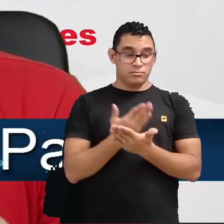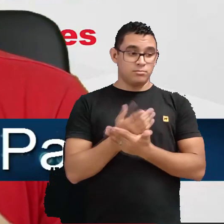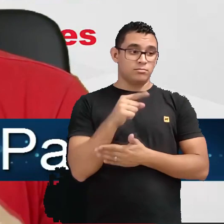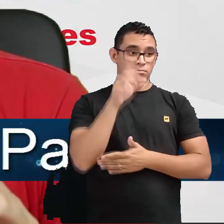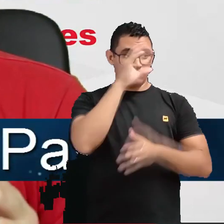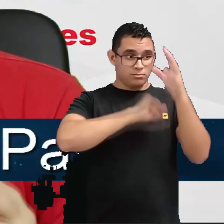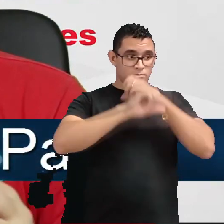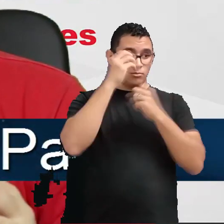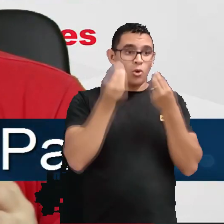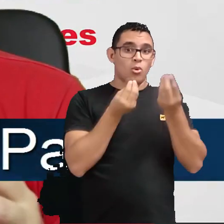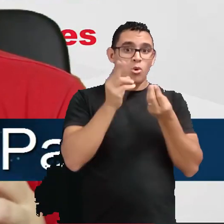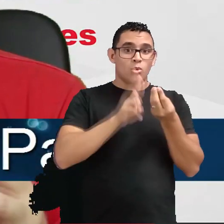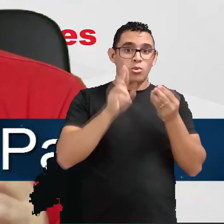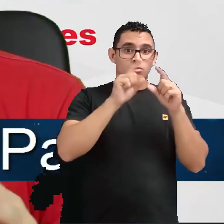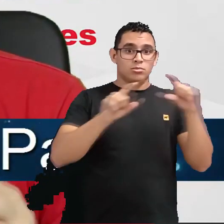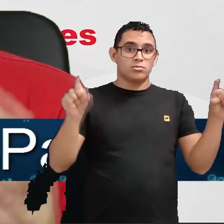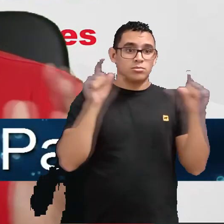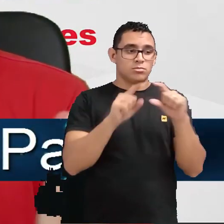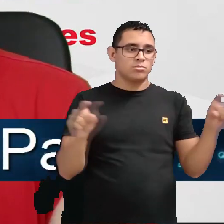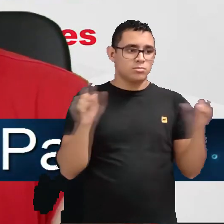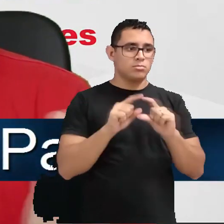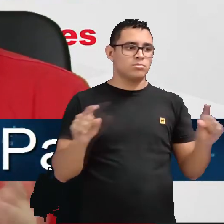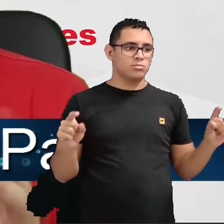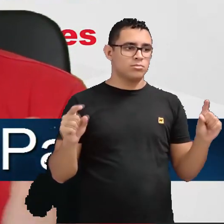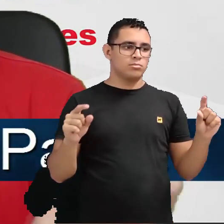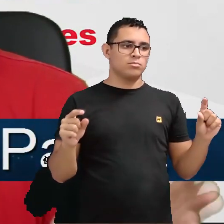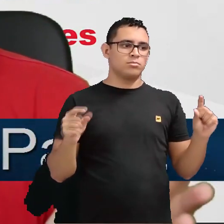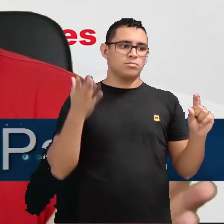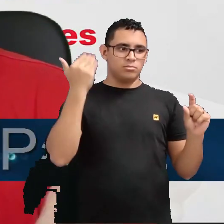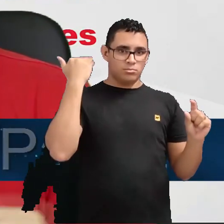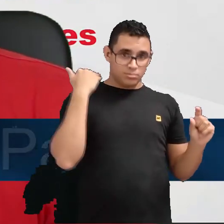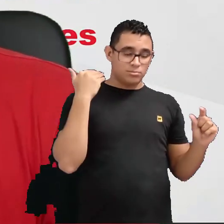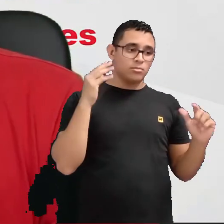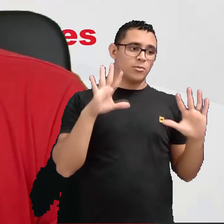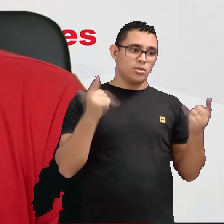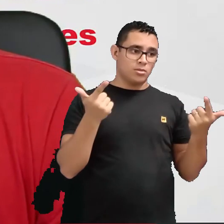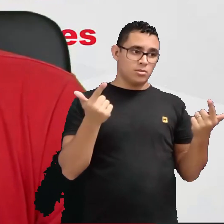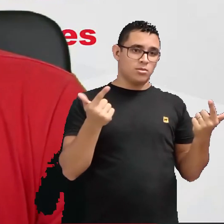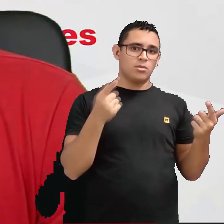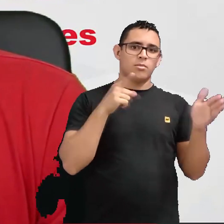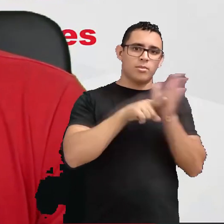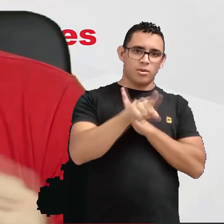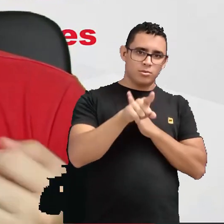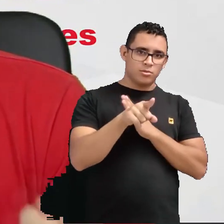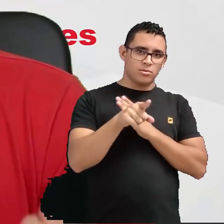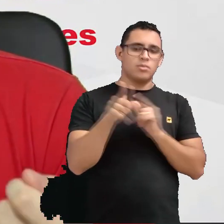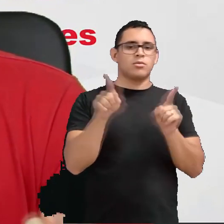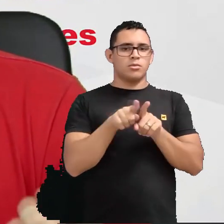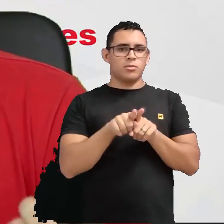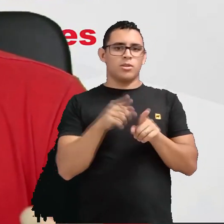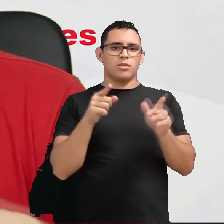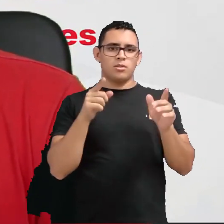nós aprenderemos como, então, formar frases no passado, claro, na forma interrogativa e na